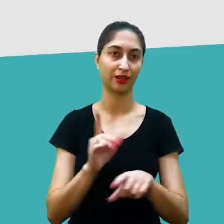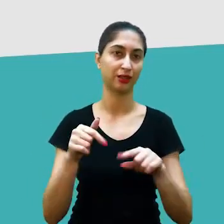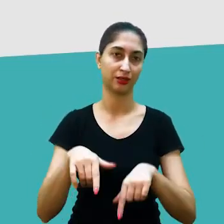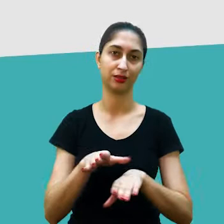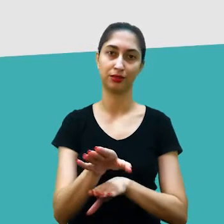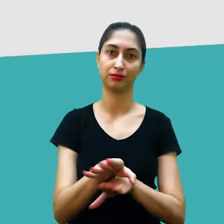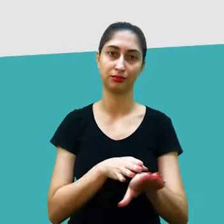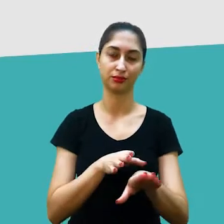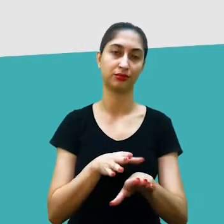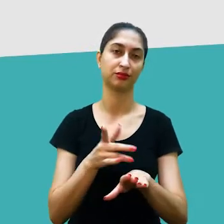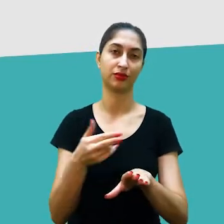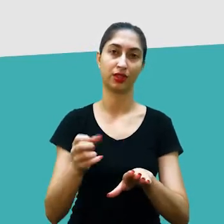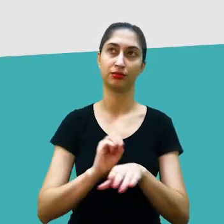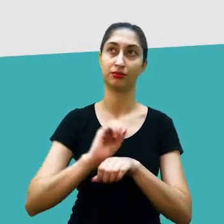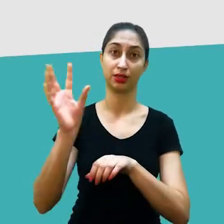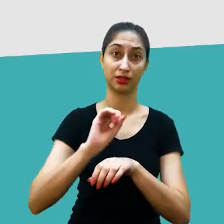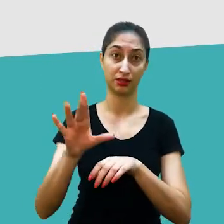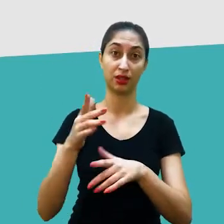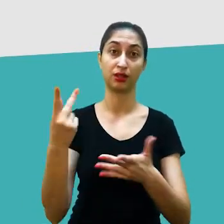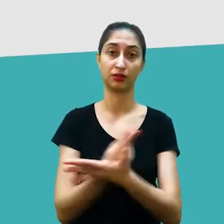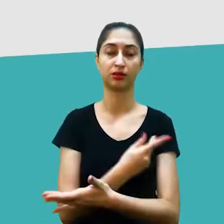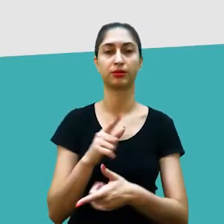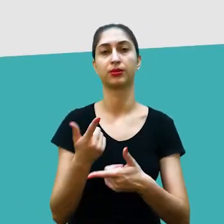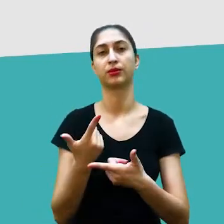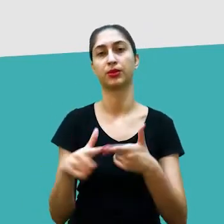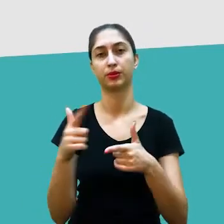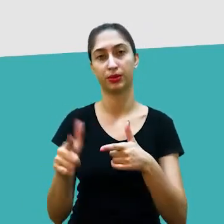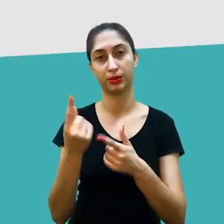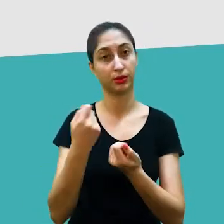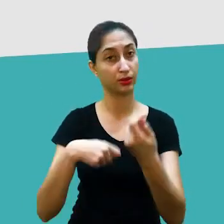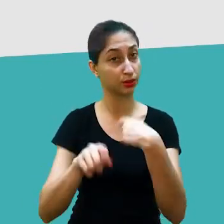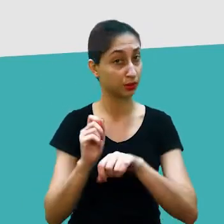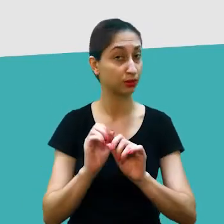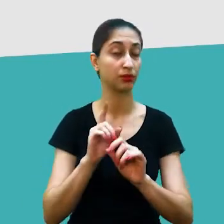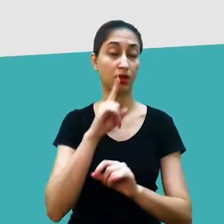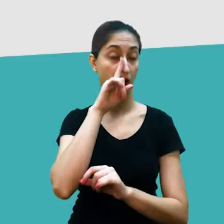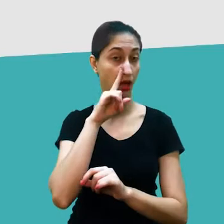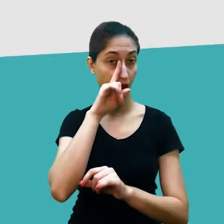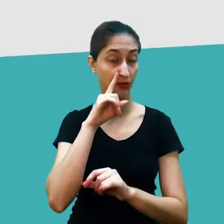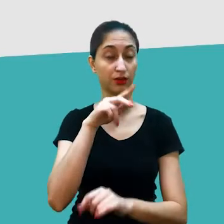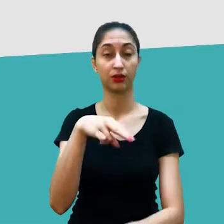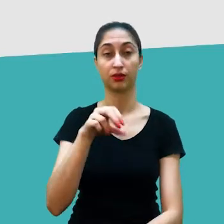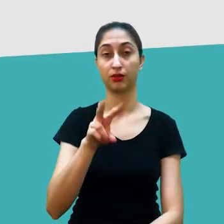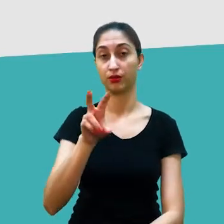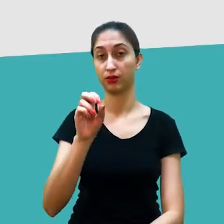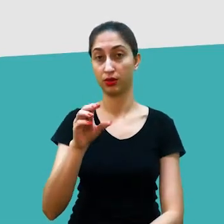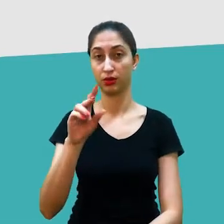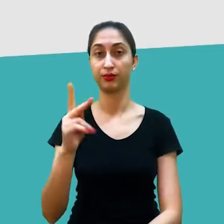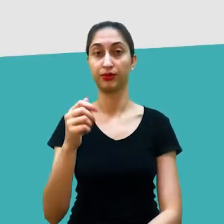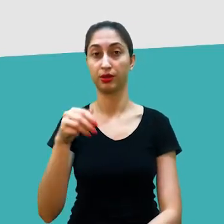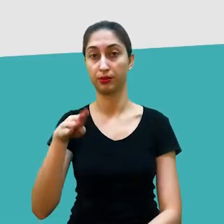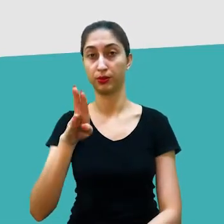exportar naquele momento, que houve um problema econômico muito grave em Novo Hamburgo, que é uma cidade que basicamente vive